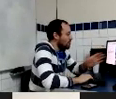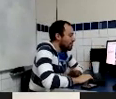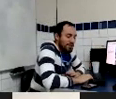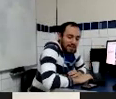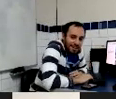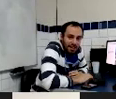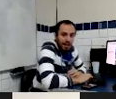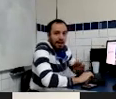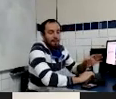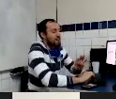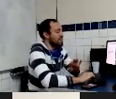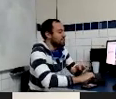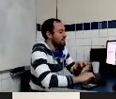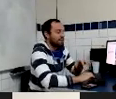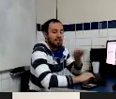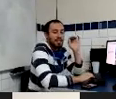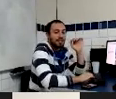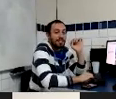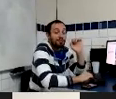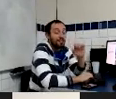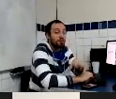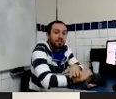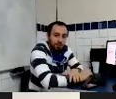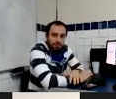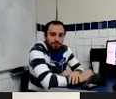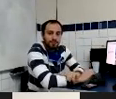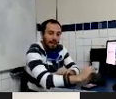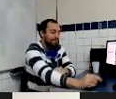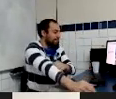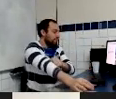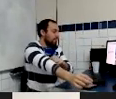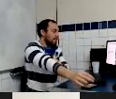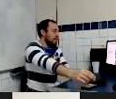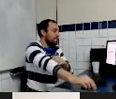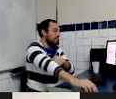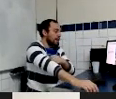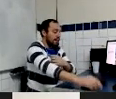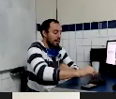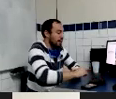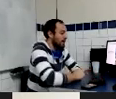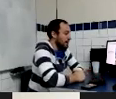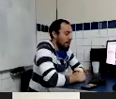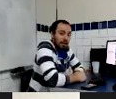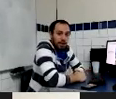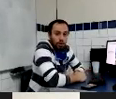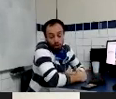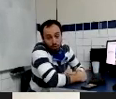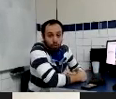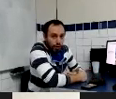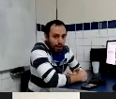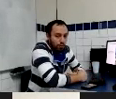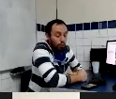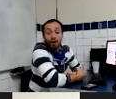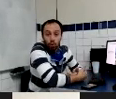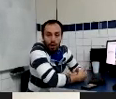só para uma curiosidade, aí na imagem da direita, você tem a cidade de Machu Picchu, tá? Que fica hoje